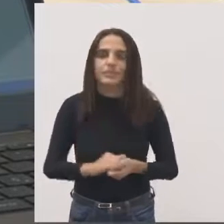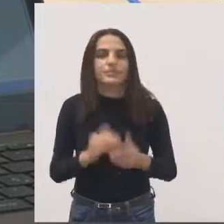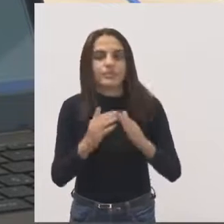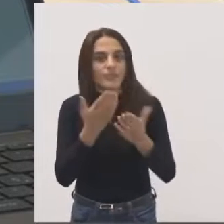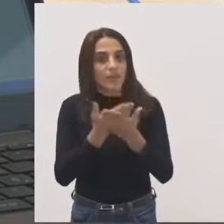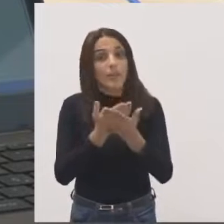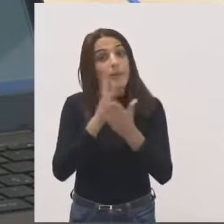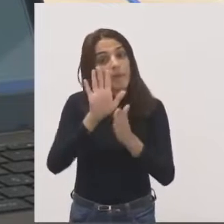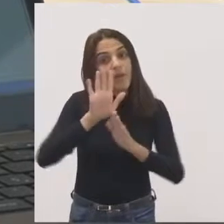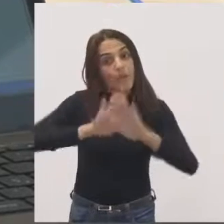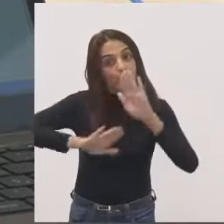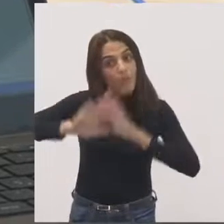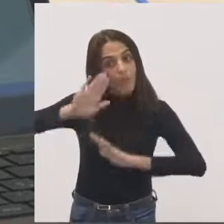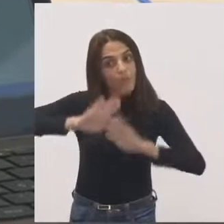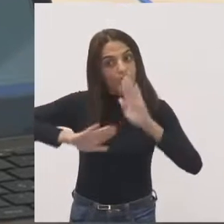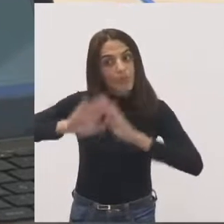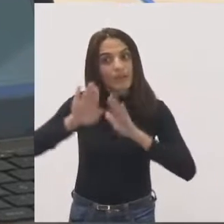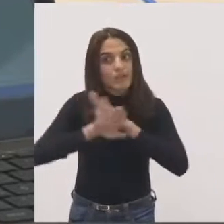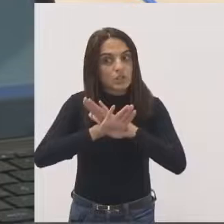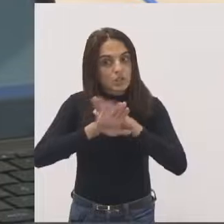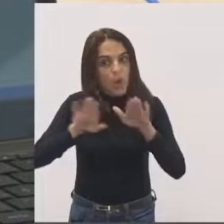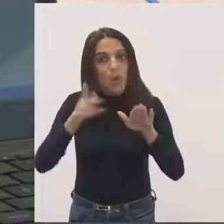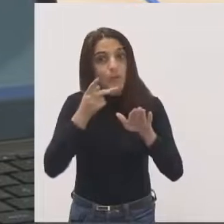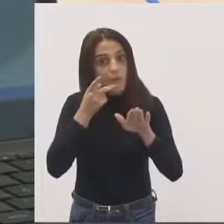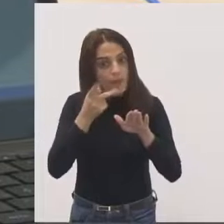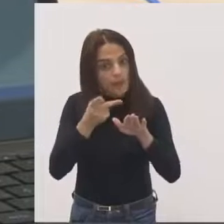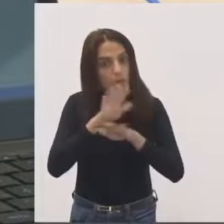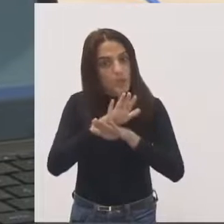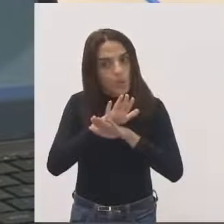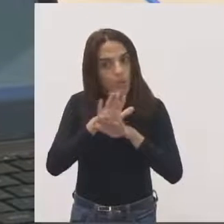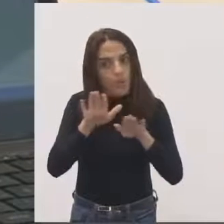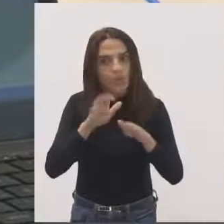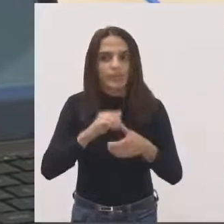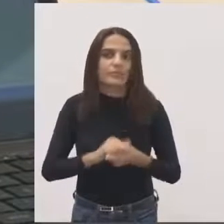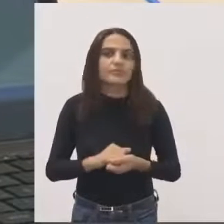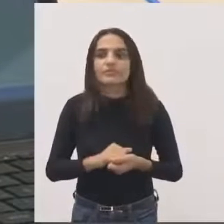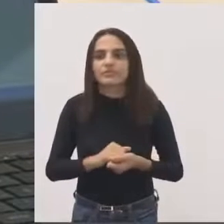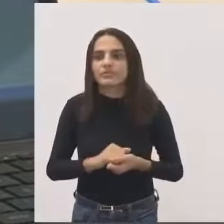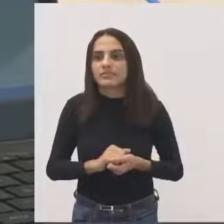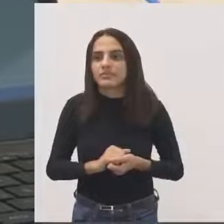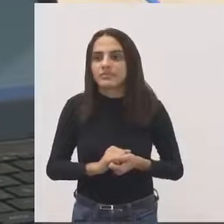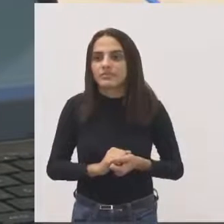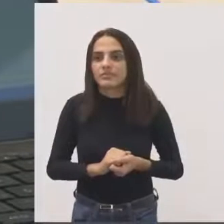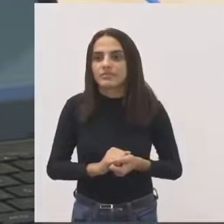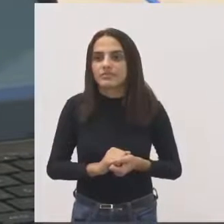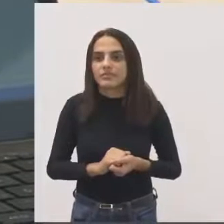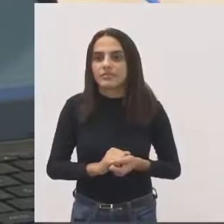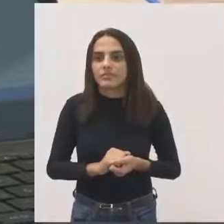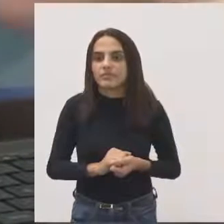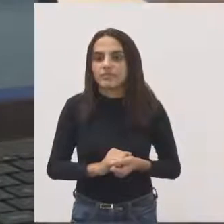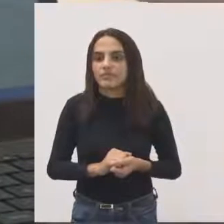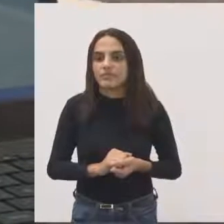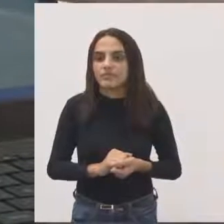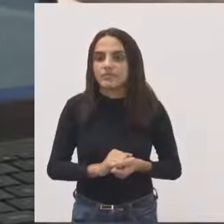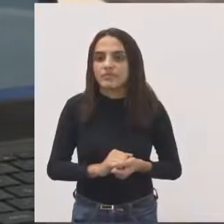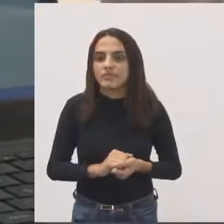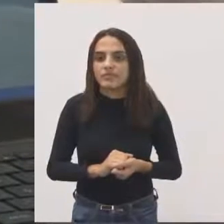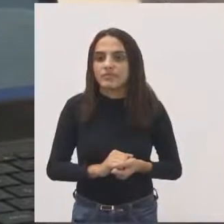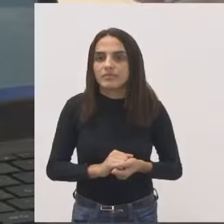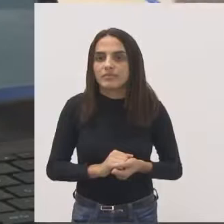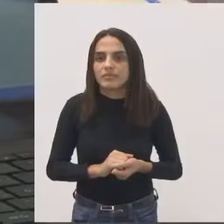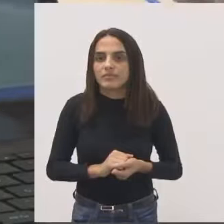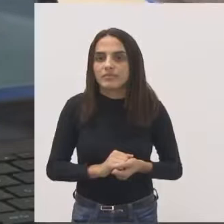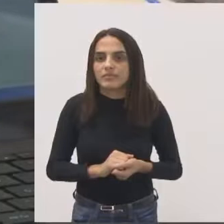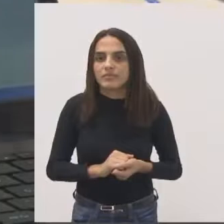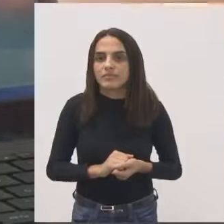muito cuidado para mexer só aonde eu estou falando, tá bom? Então vamos aqui no cantinho aqui, a câmera consegue ver? Consegue. Na 1,